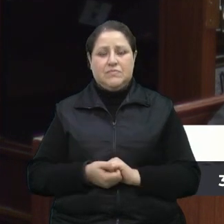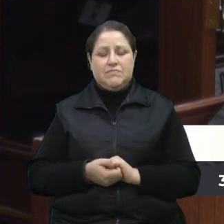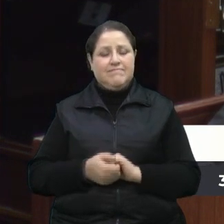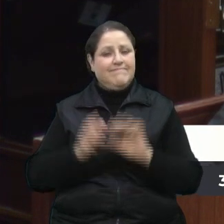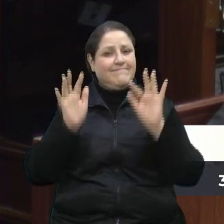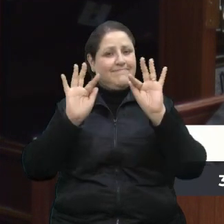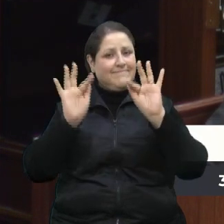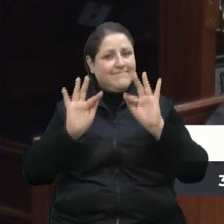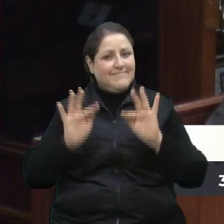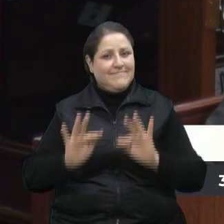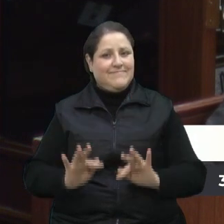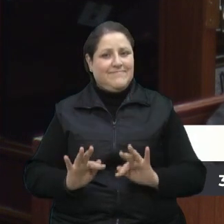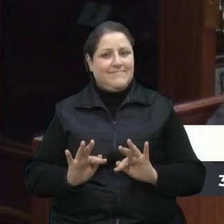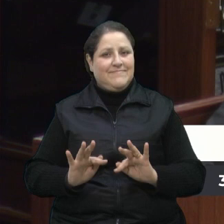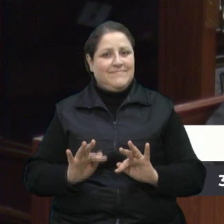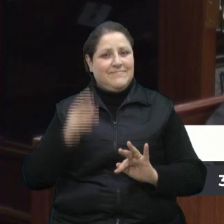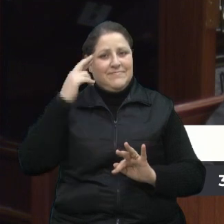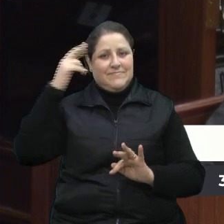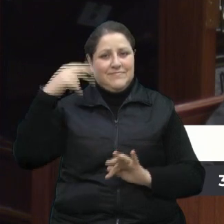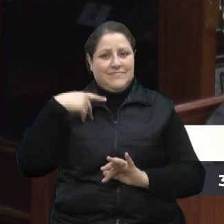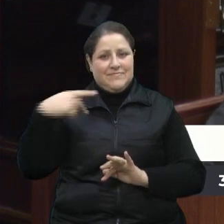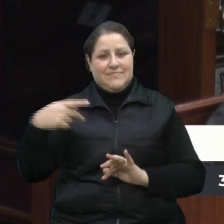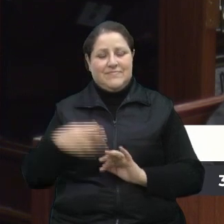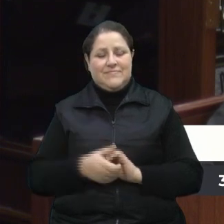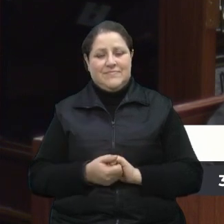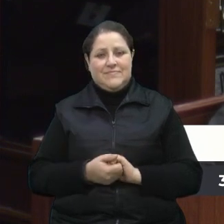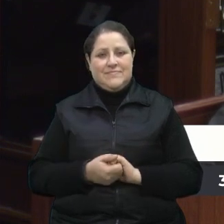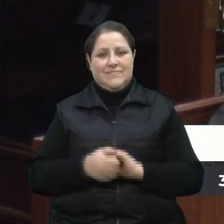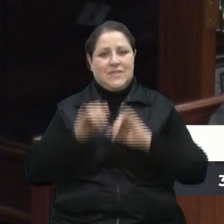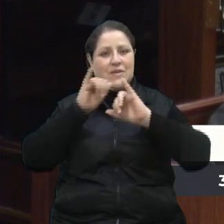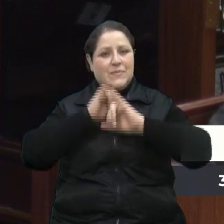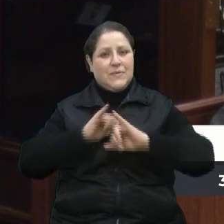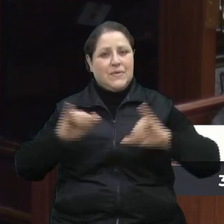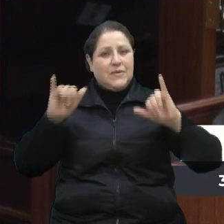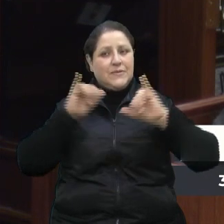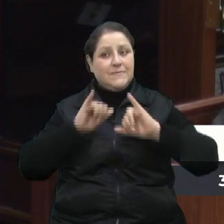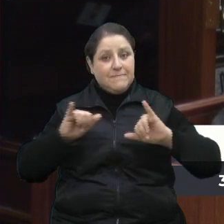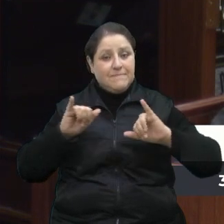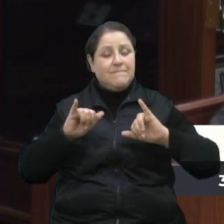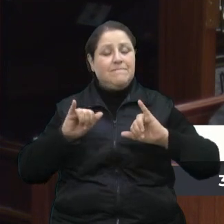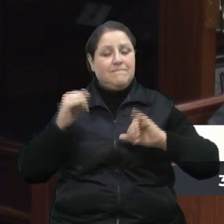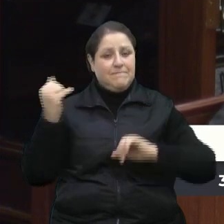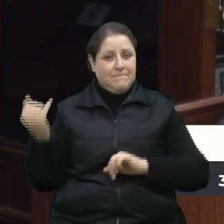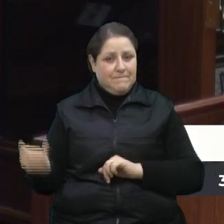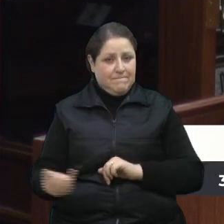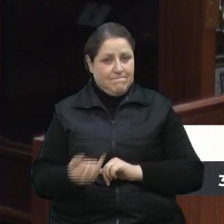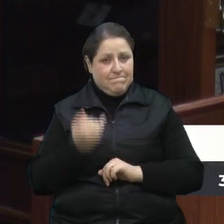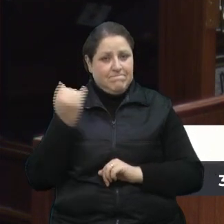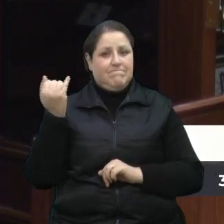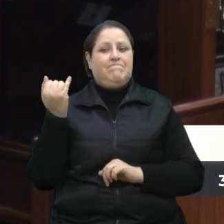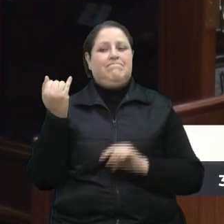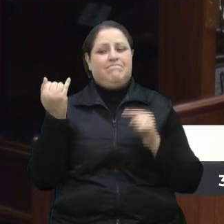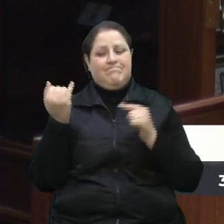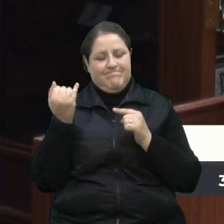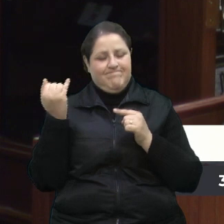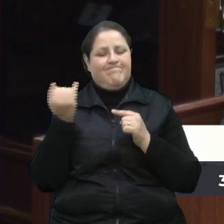feliz senhor presidente trazer uma notícia importante muito importante